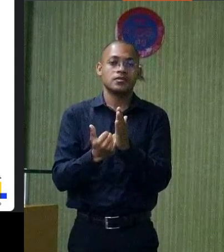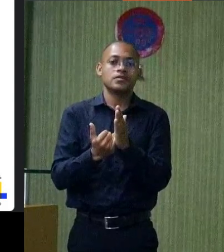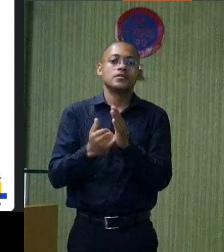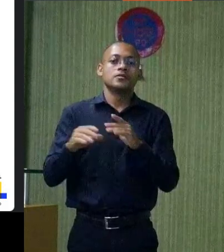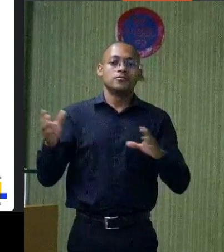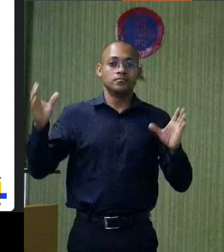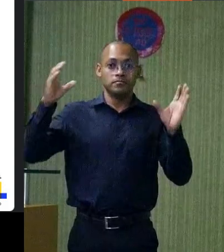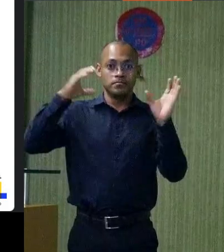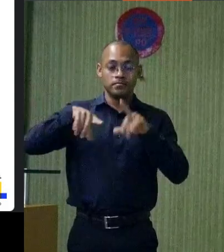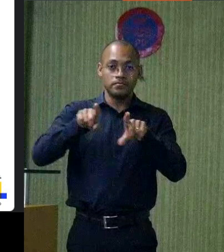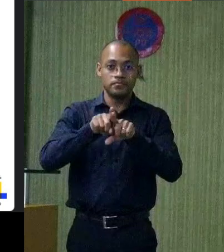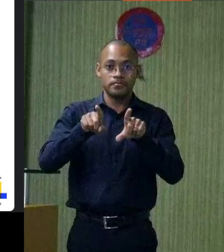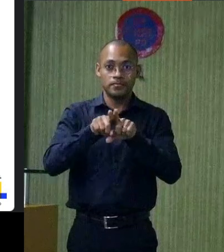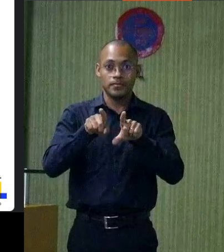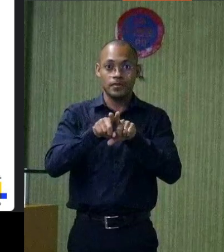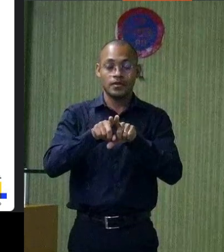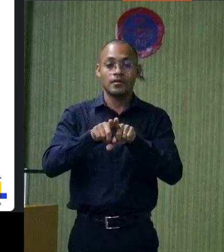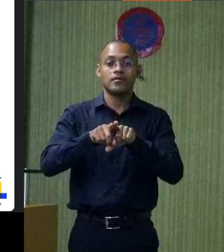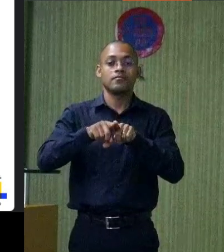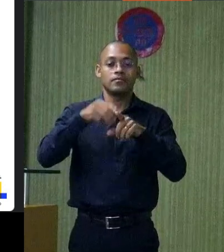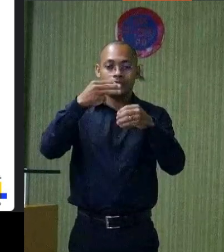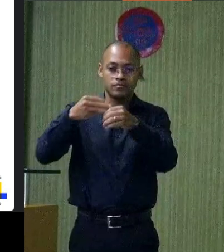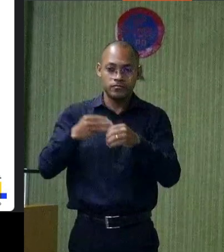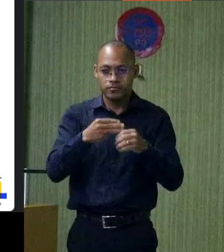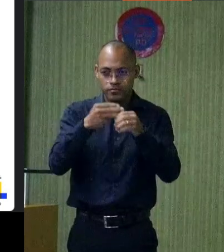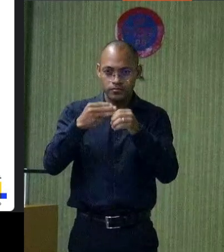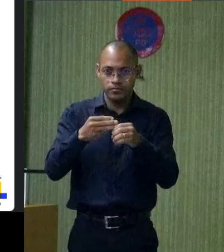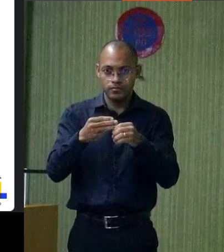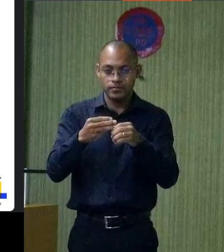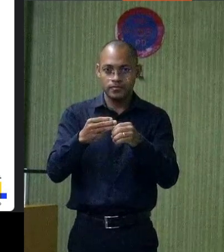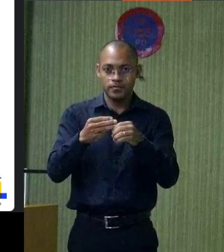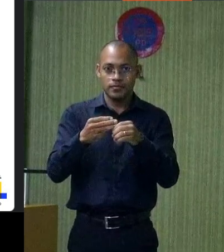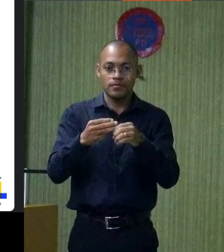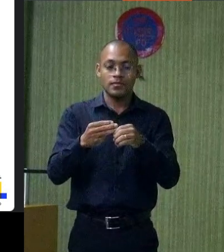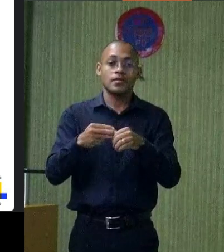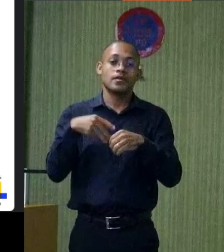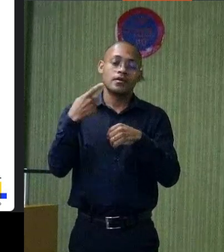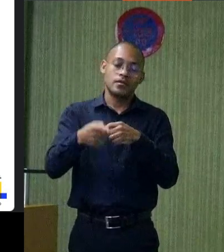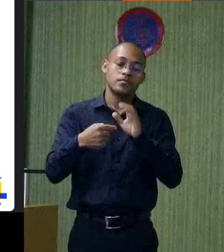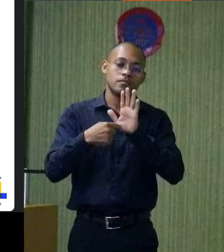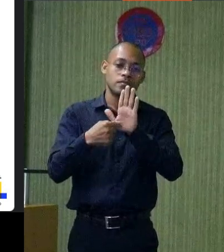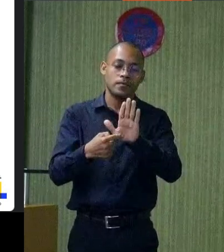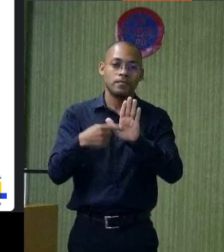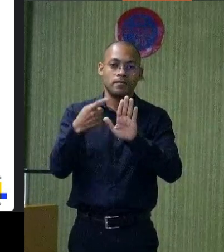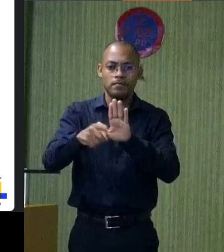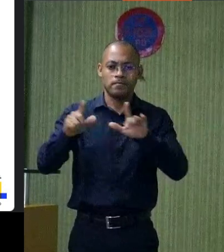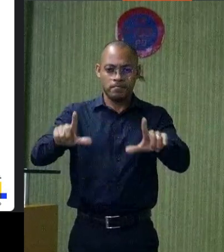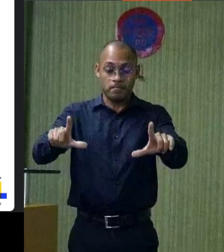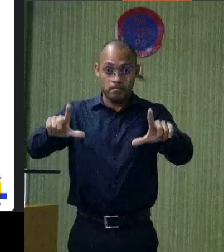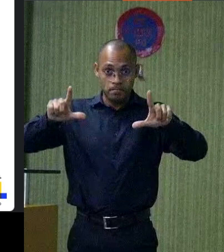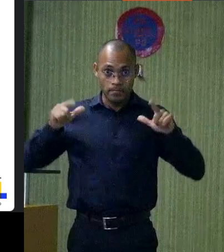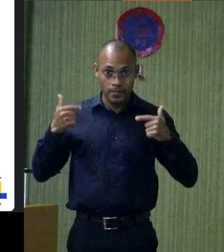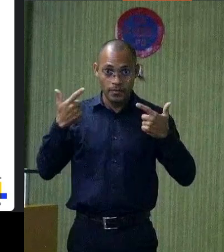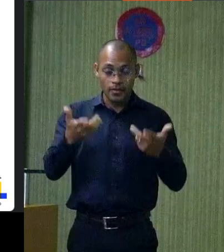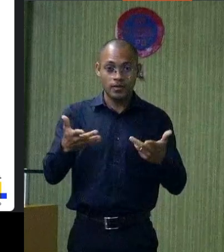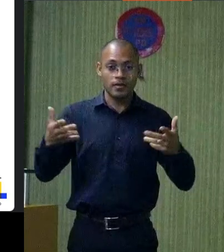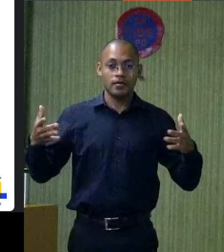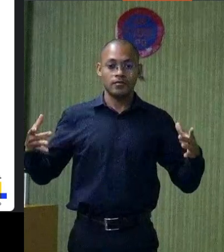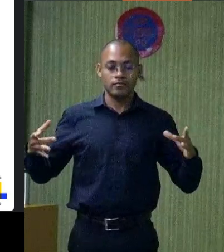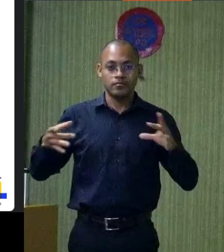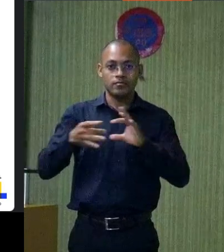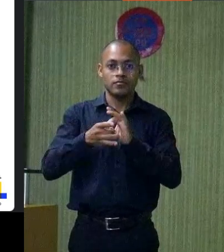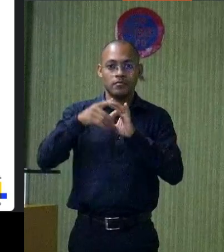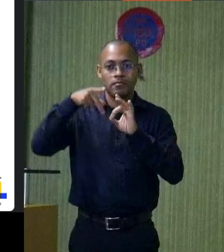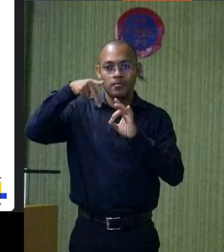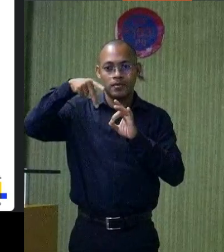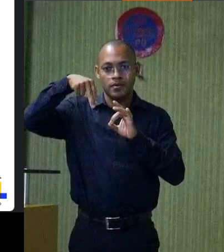municípios que deverão elaborar ou adequar seus planos de duração decenal em consonância com o disposto no pne